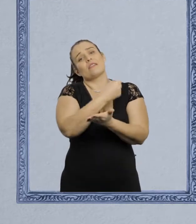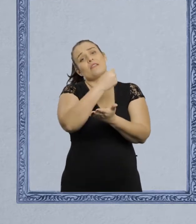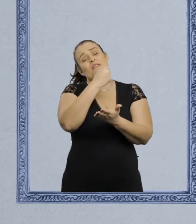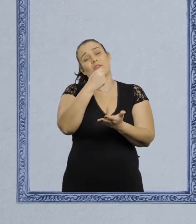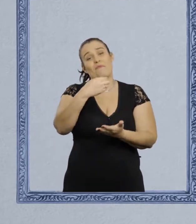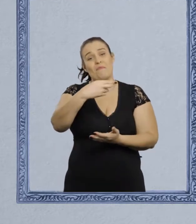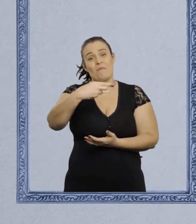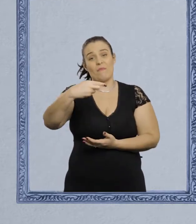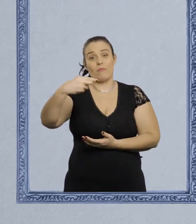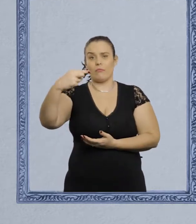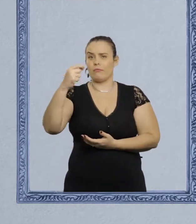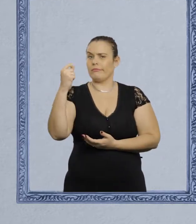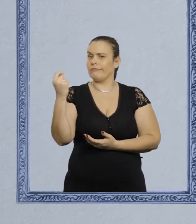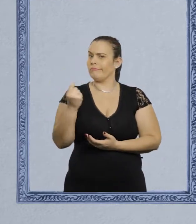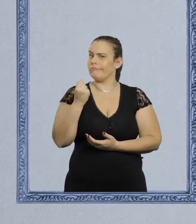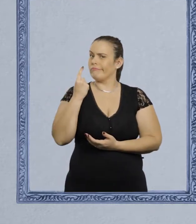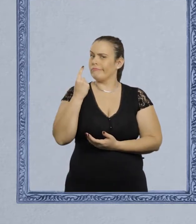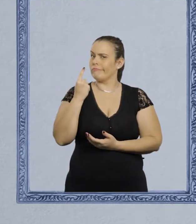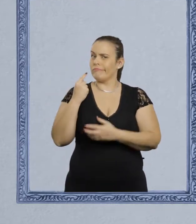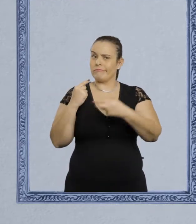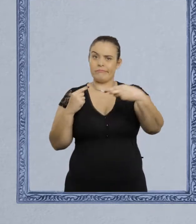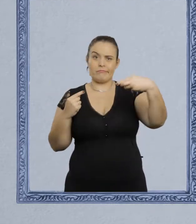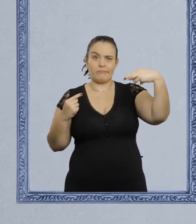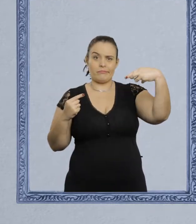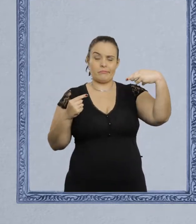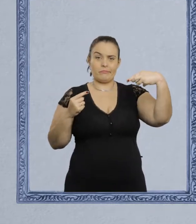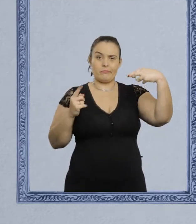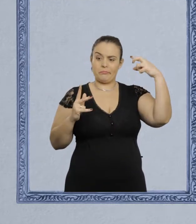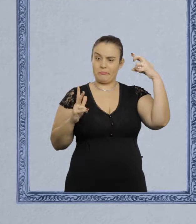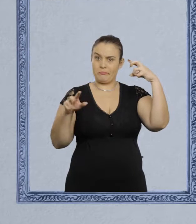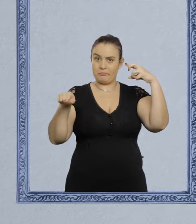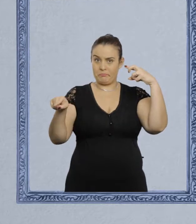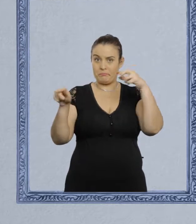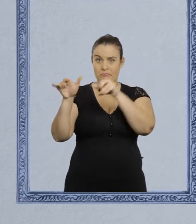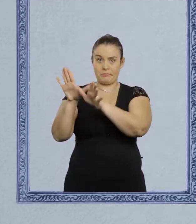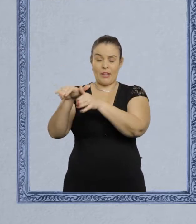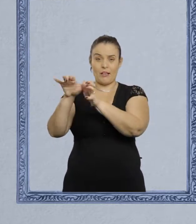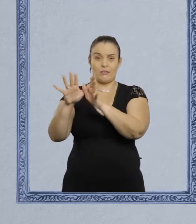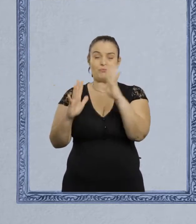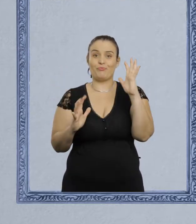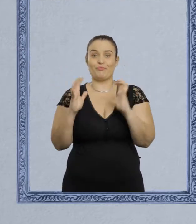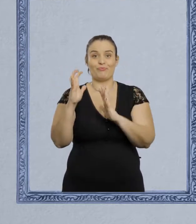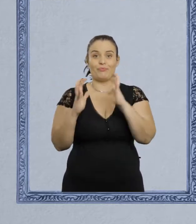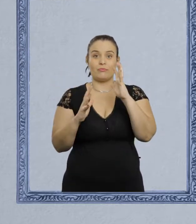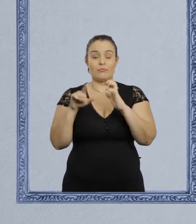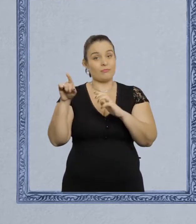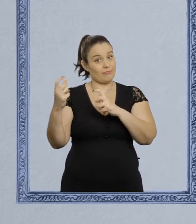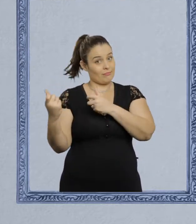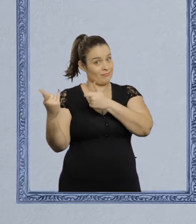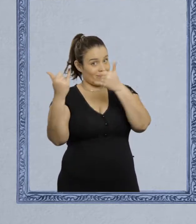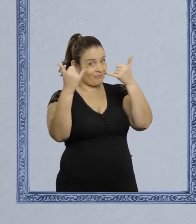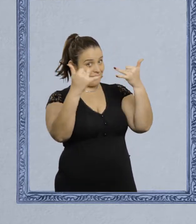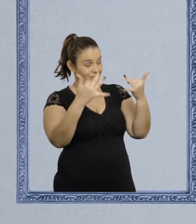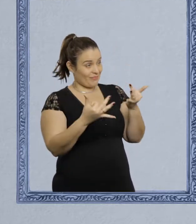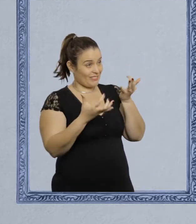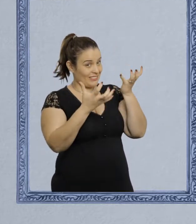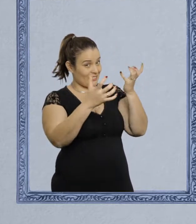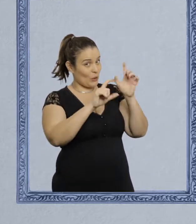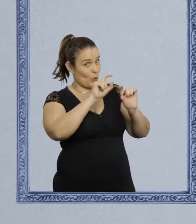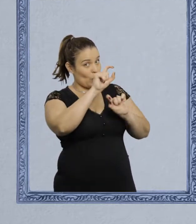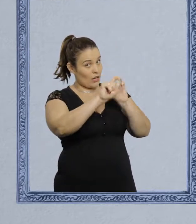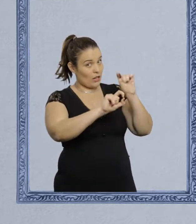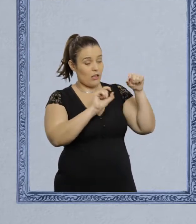estranho. Peter sempre brigou com a mãe pássara. A pássara explicou para Peter o que queria.